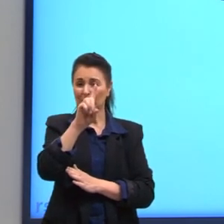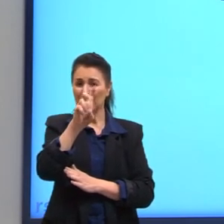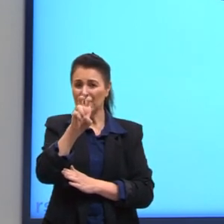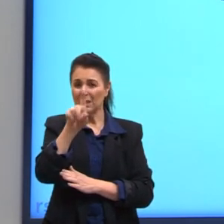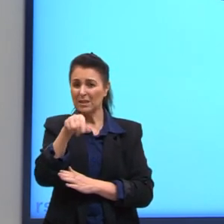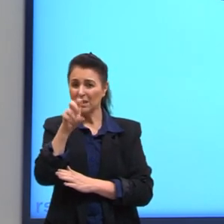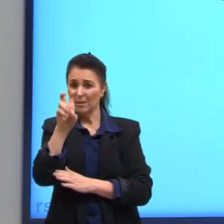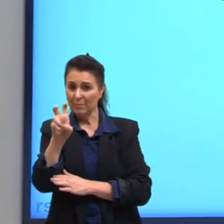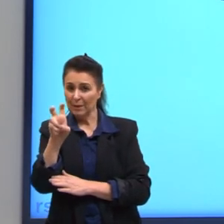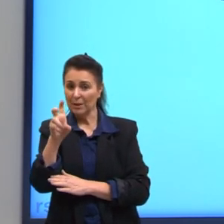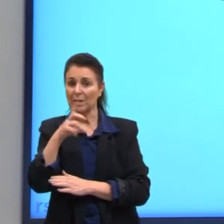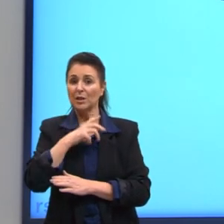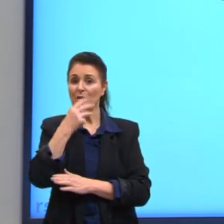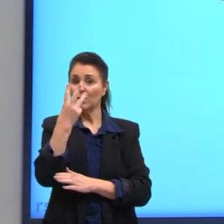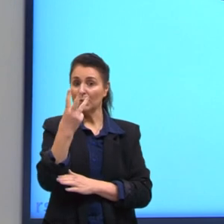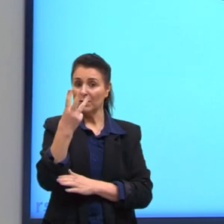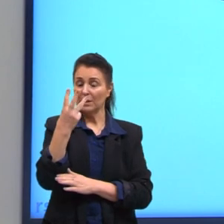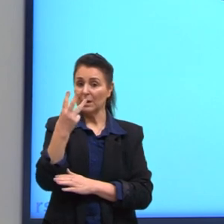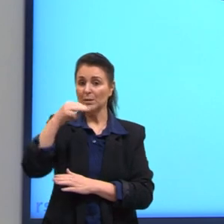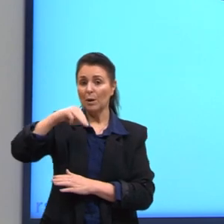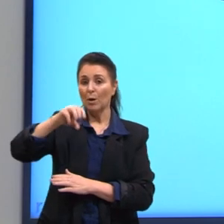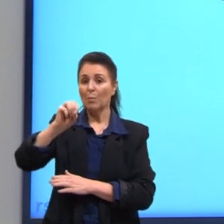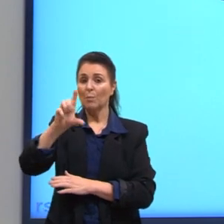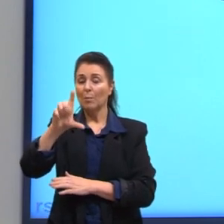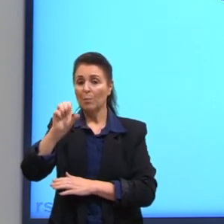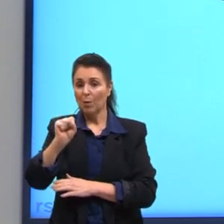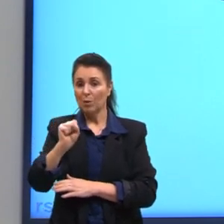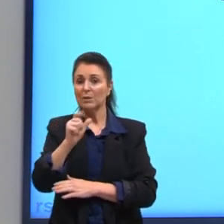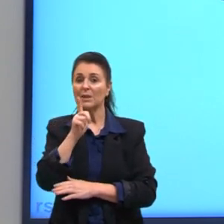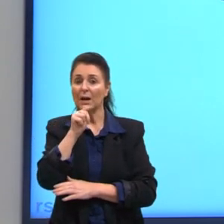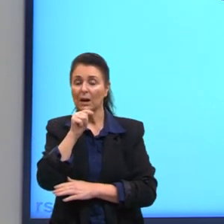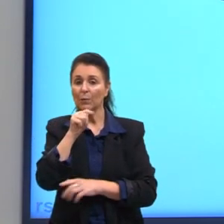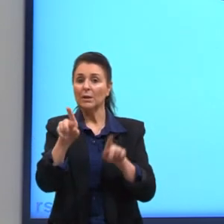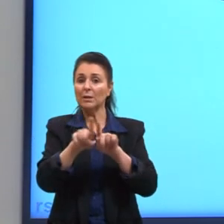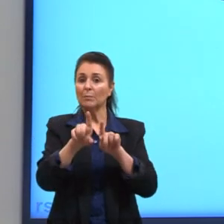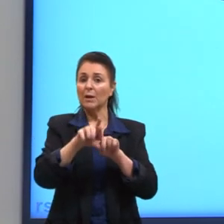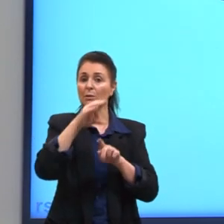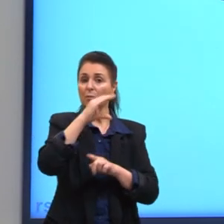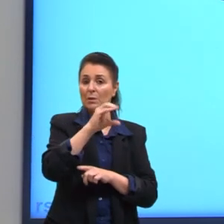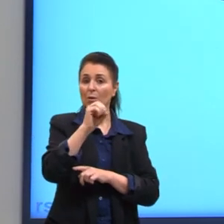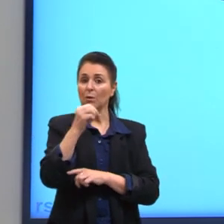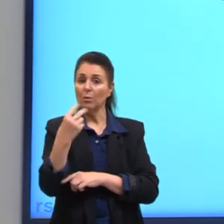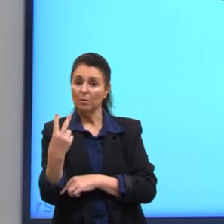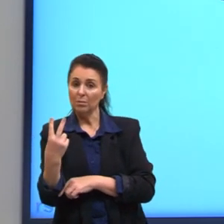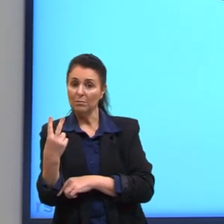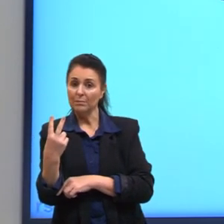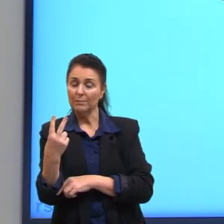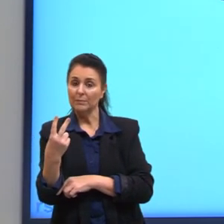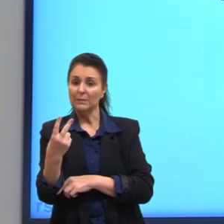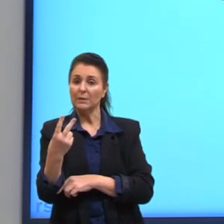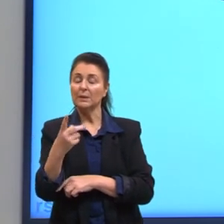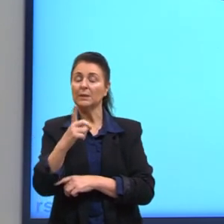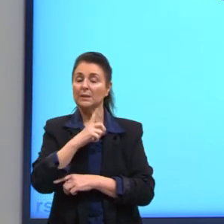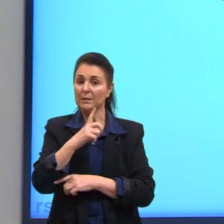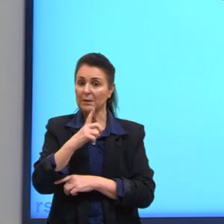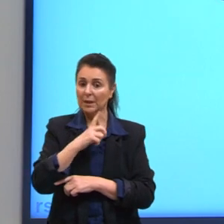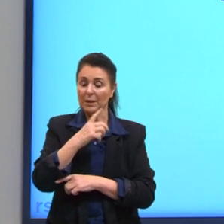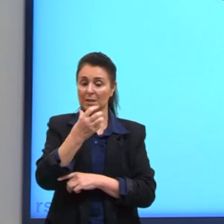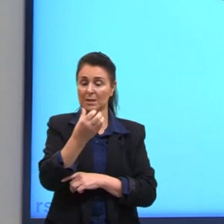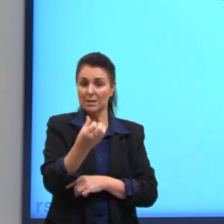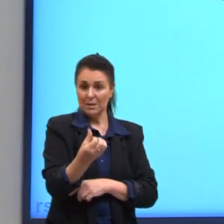e já tinha 3 mols de água e seis de dióxido de carbono então se eu tenho